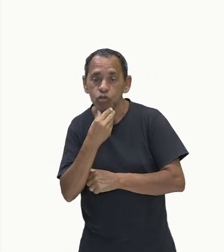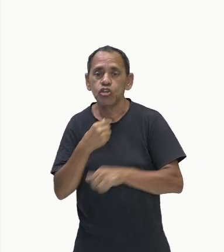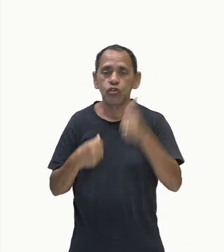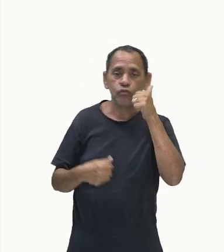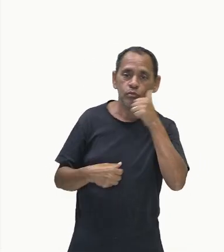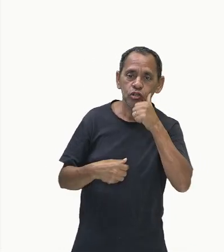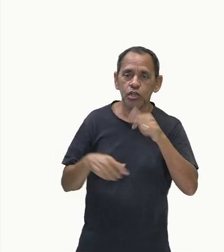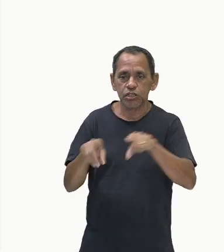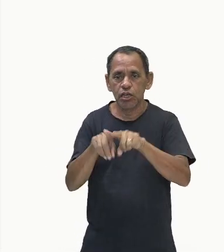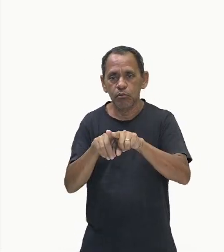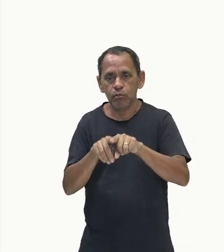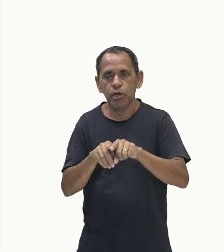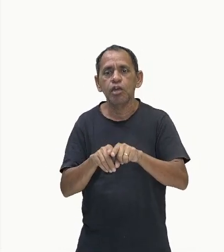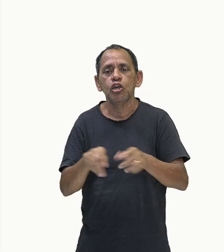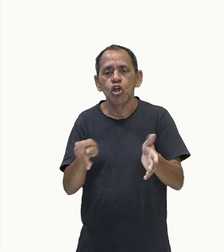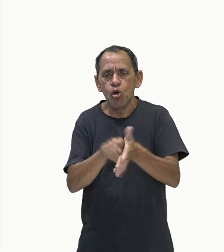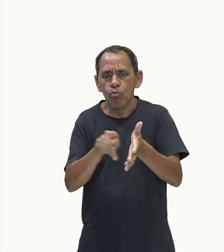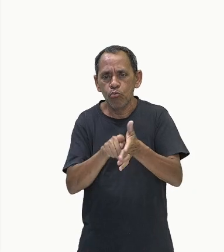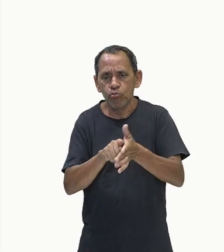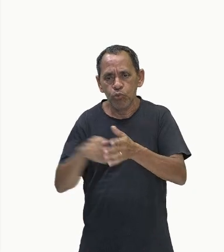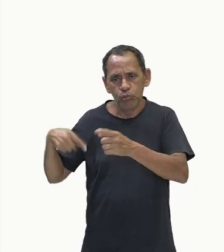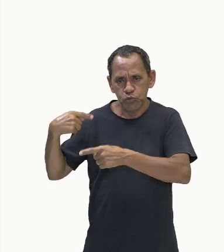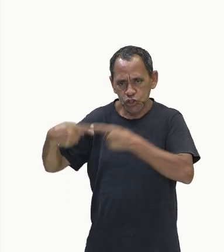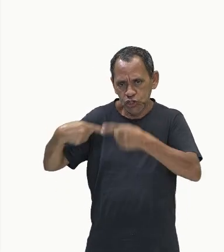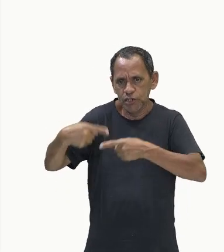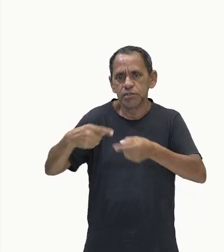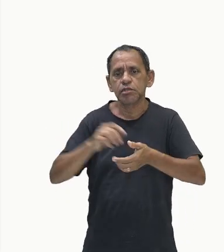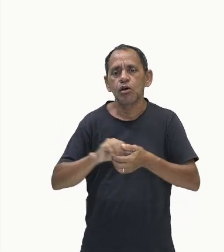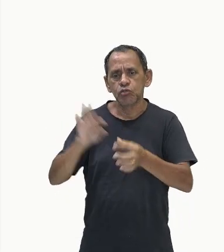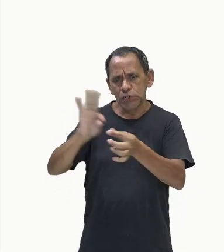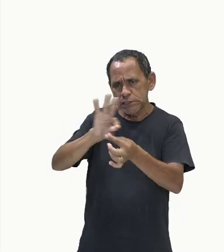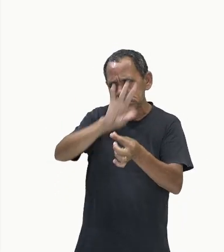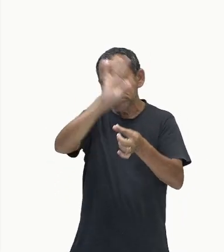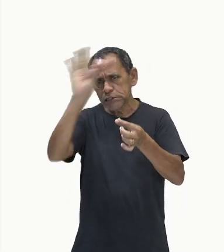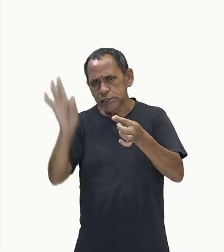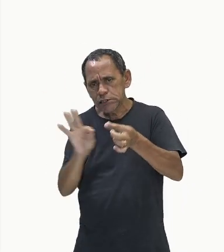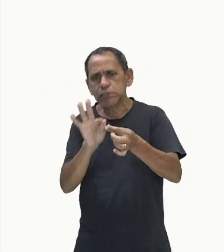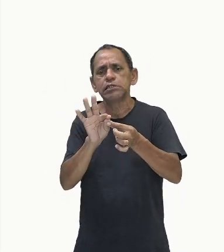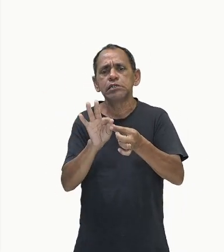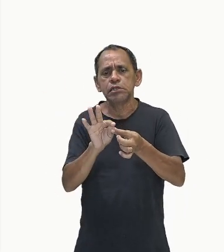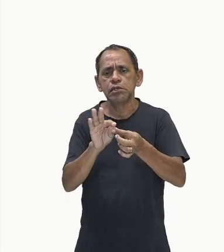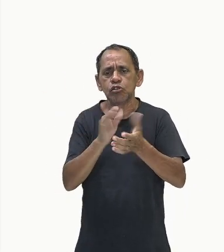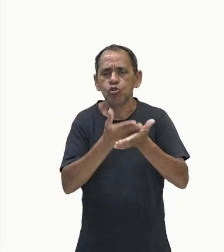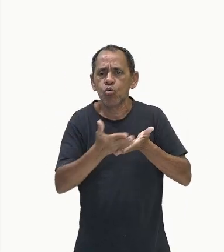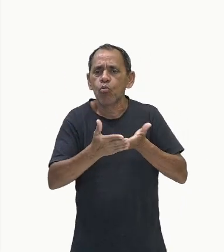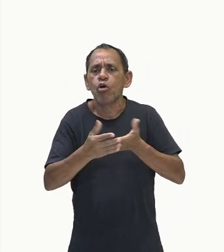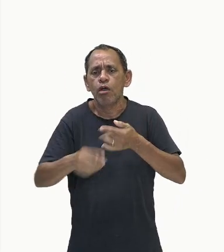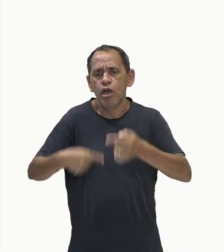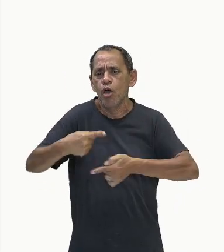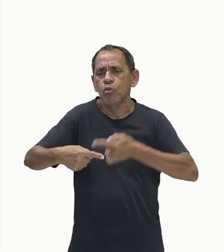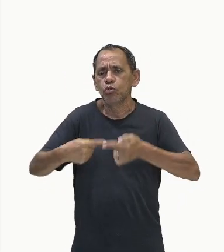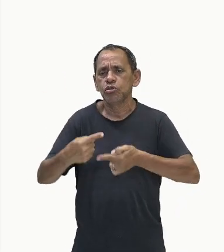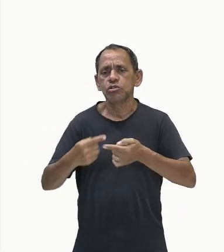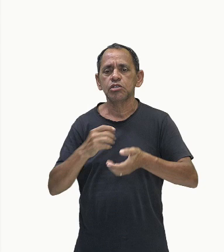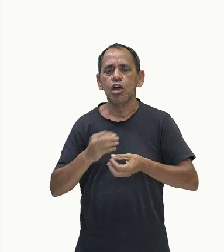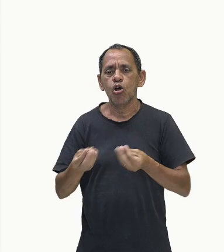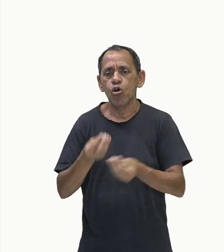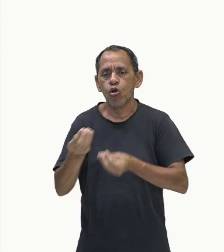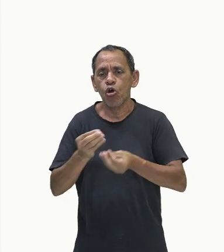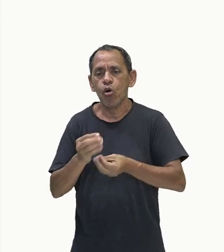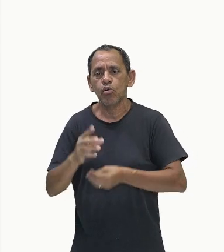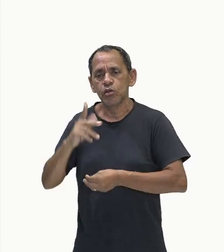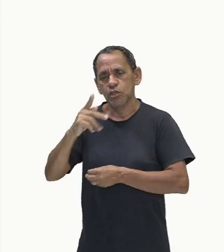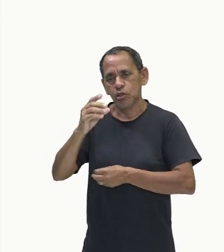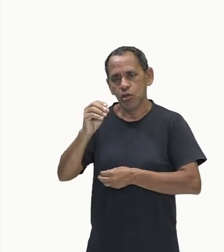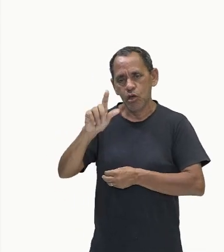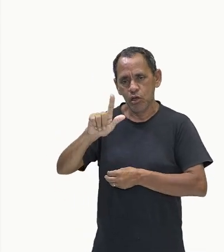genitores. E assim vai iniciar todo um ciclo, né, de reprodução. Por exemplo, o pólen, que é a